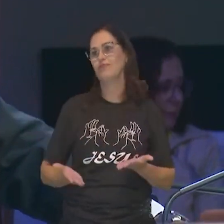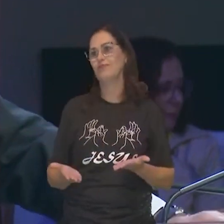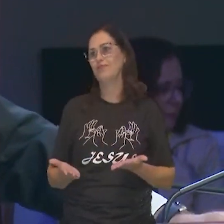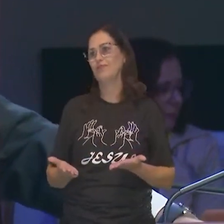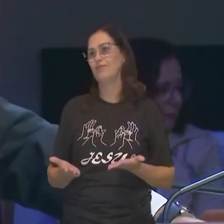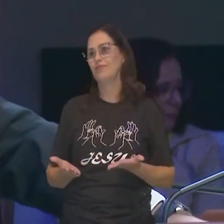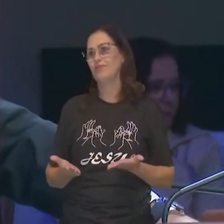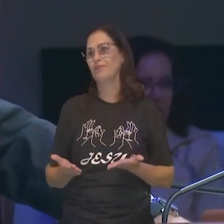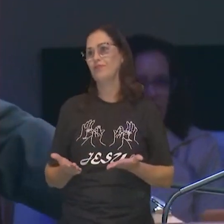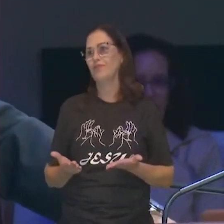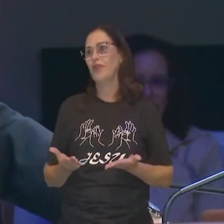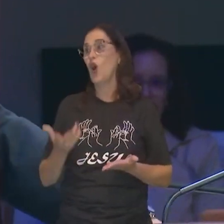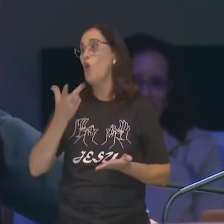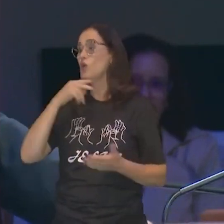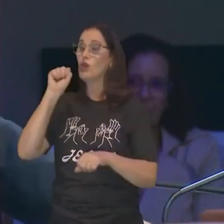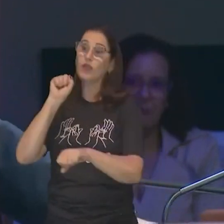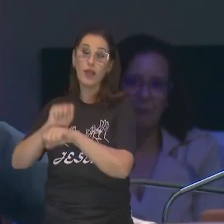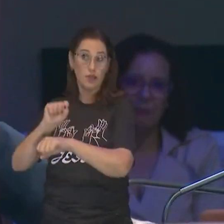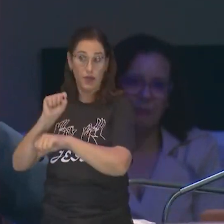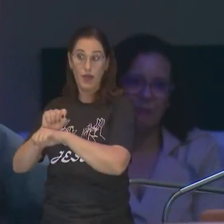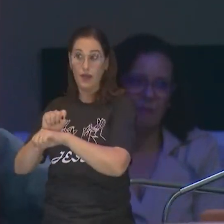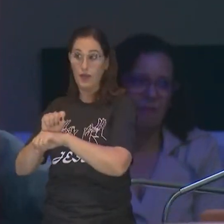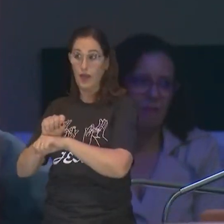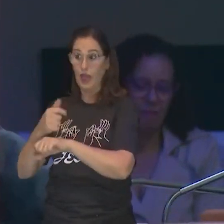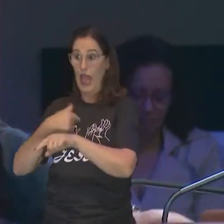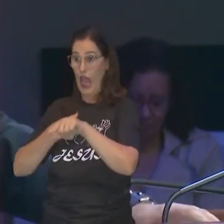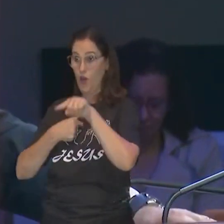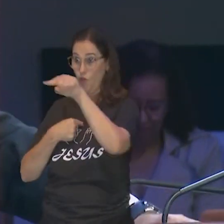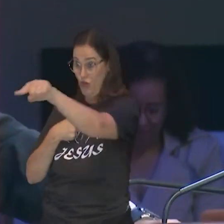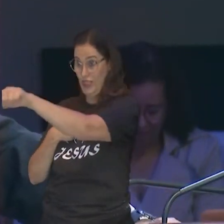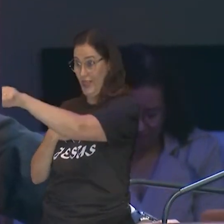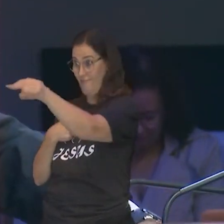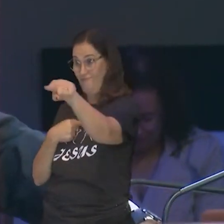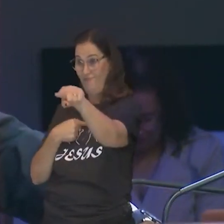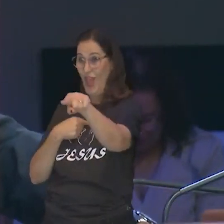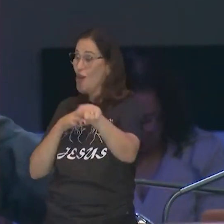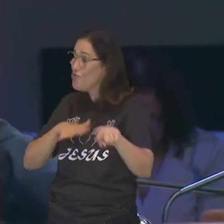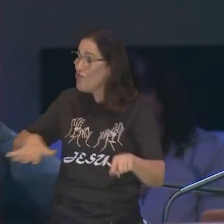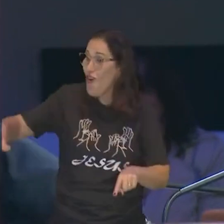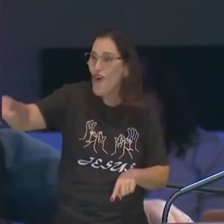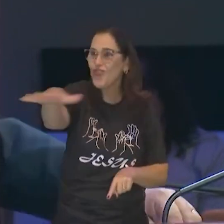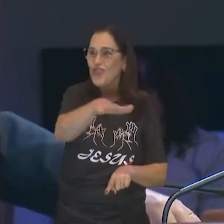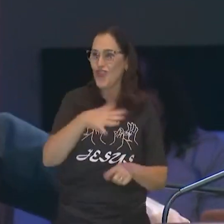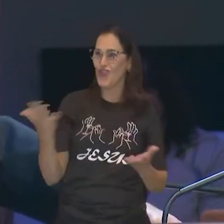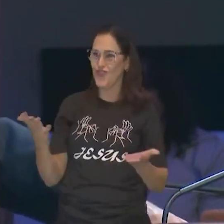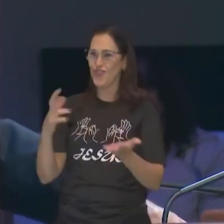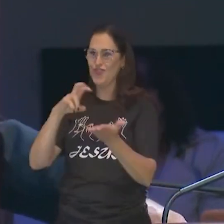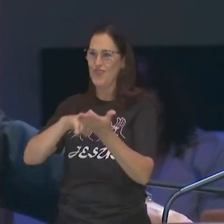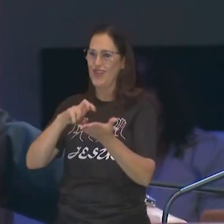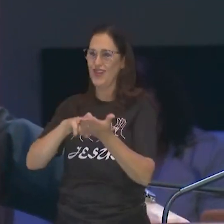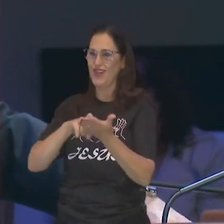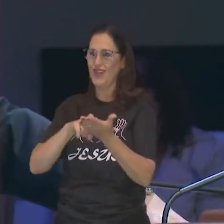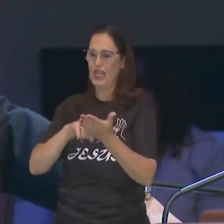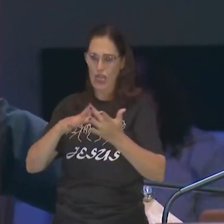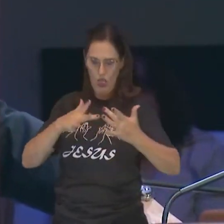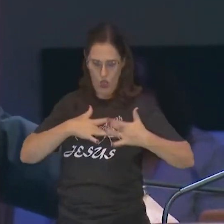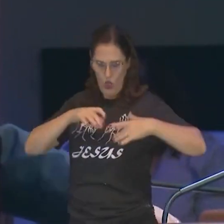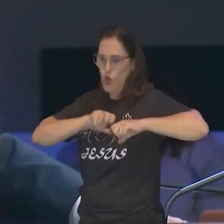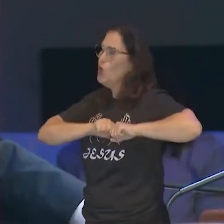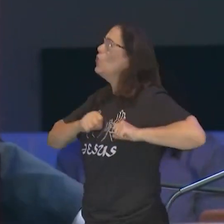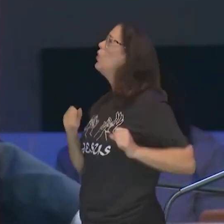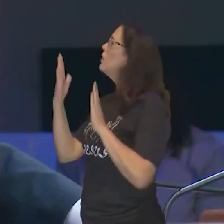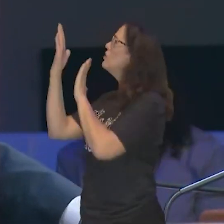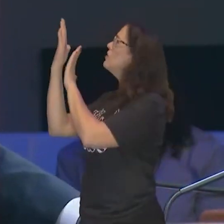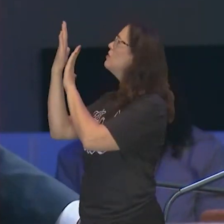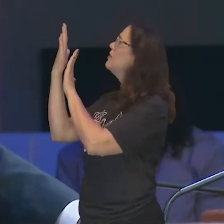O Senhor está esperando que eu e você, que todos nós nesta manhã, nos quebrantemos